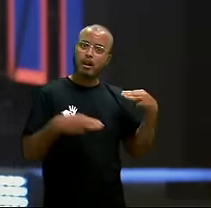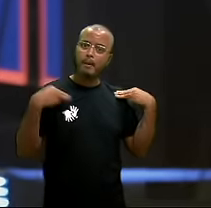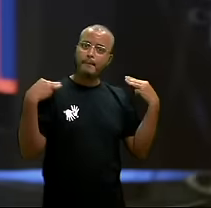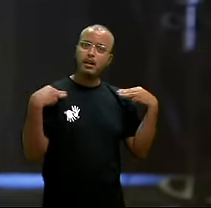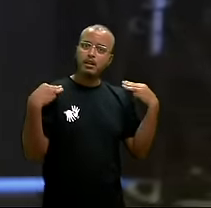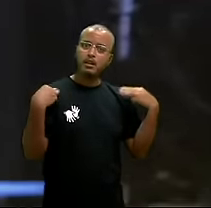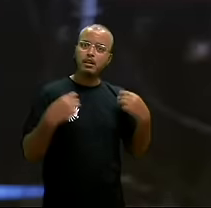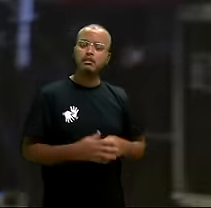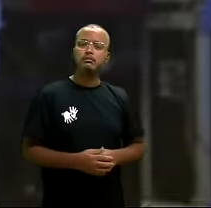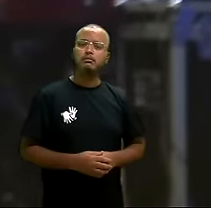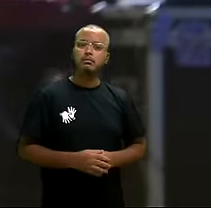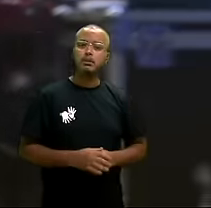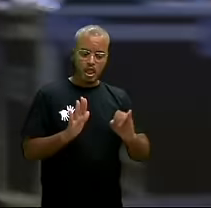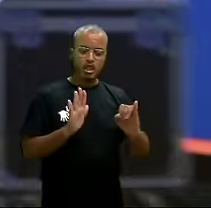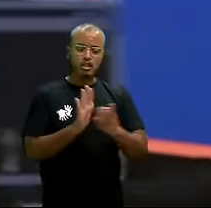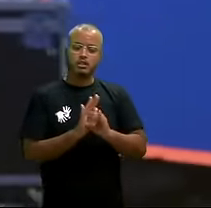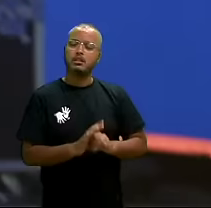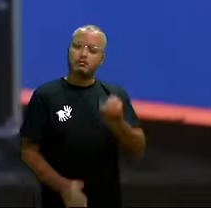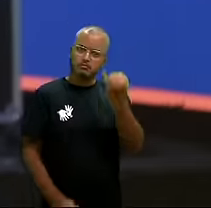tem.